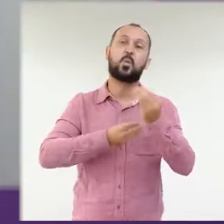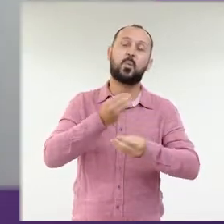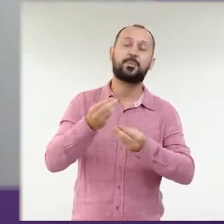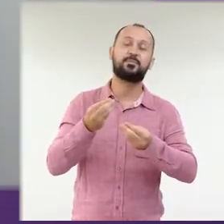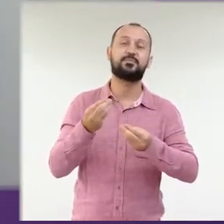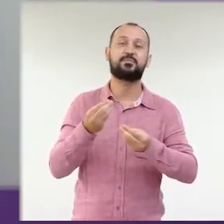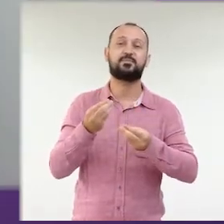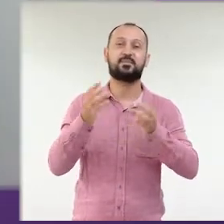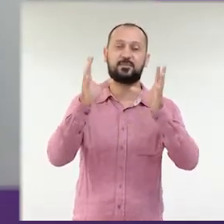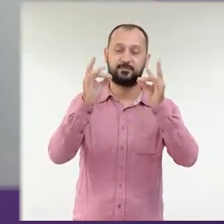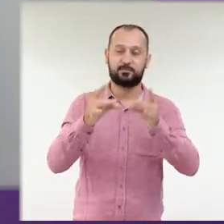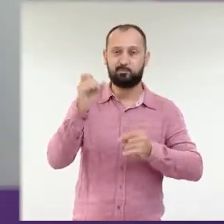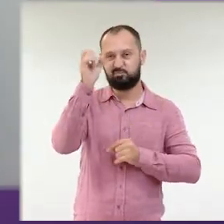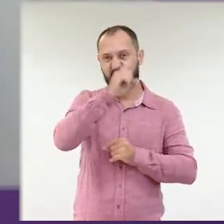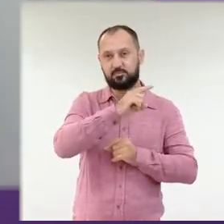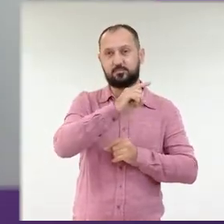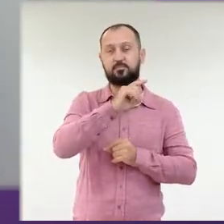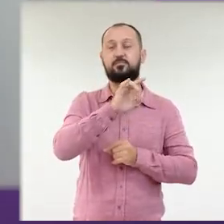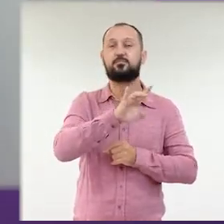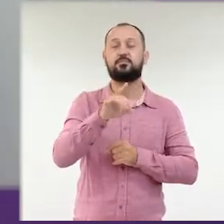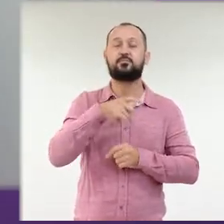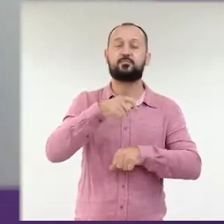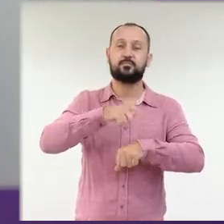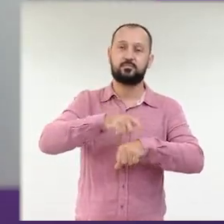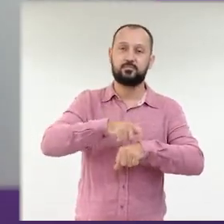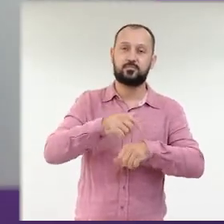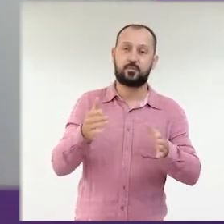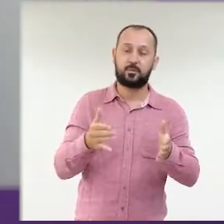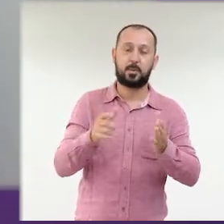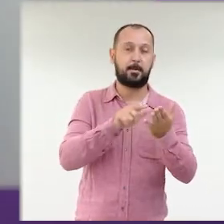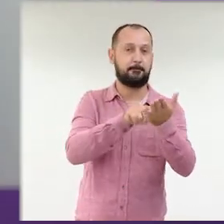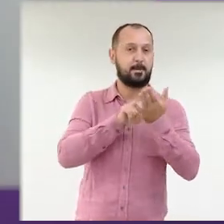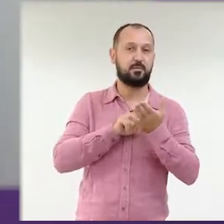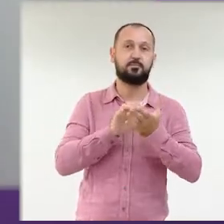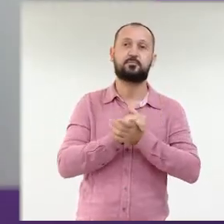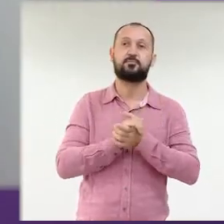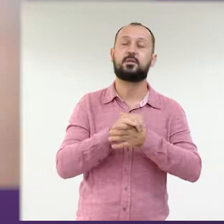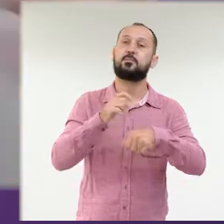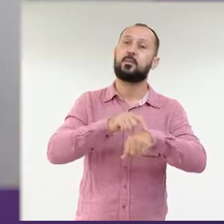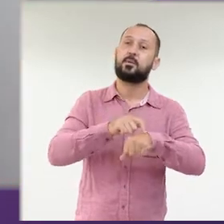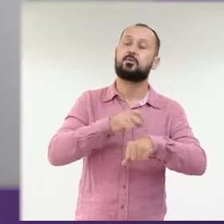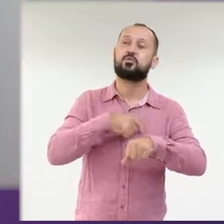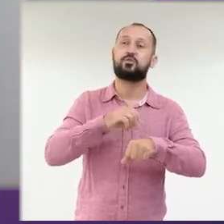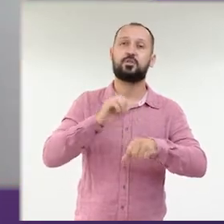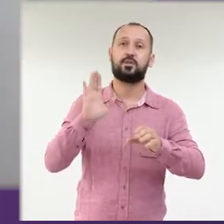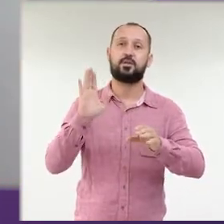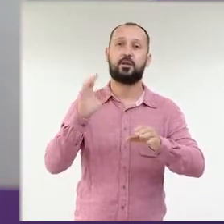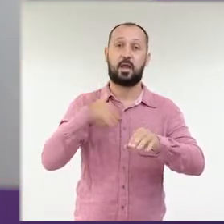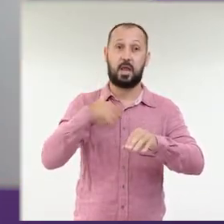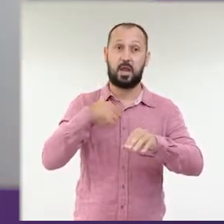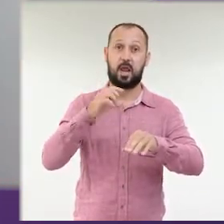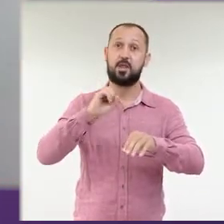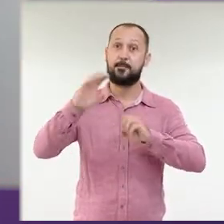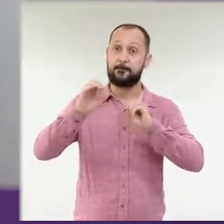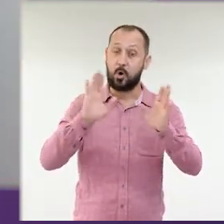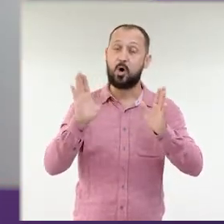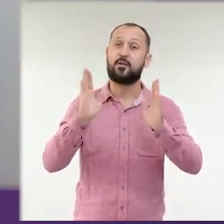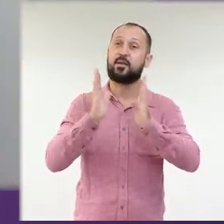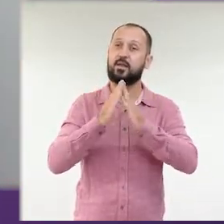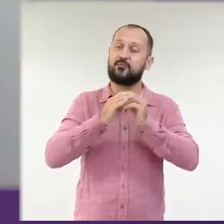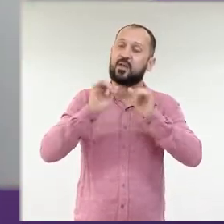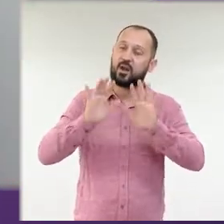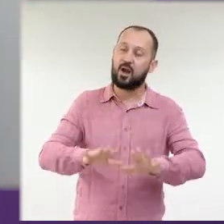com todas essas dificuldades que estão temporariamente impostas, o toque de recolher, a suspensão do